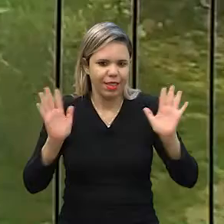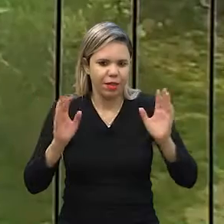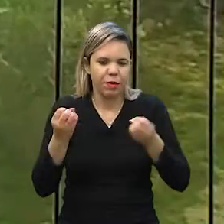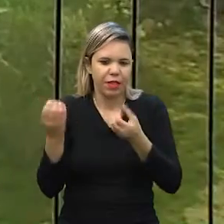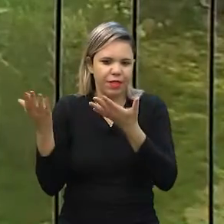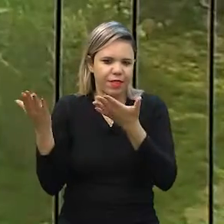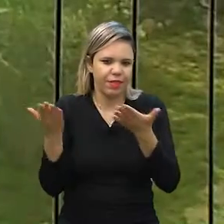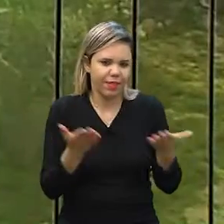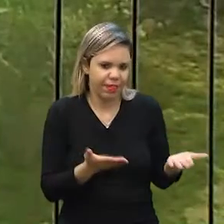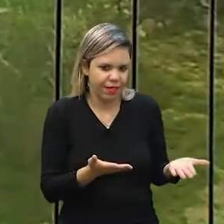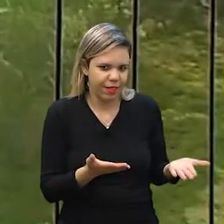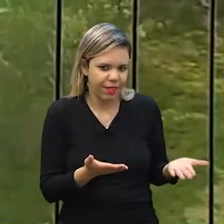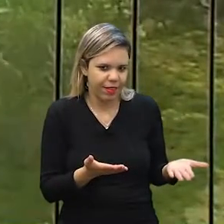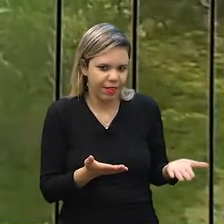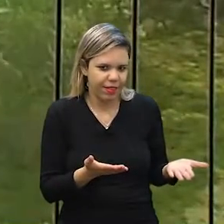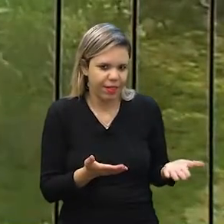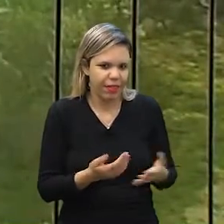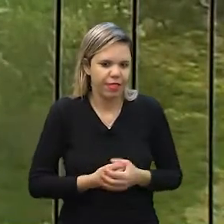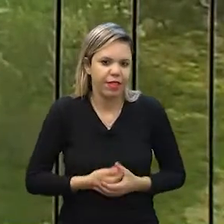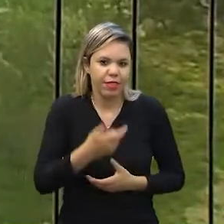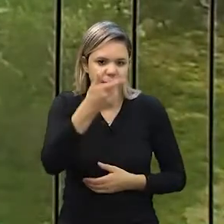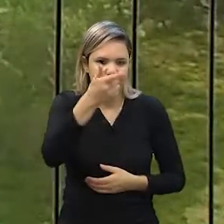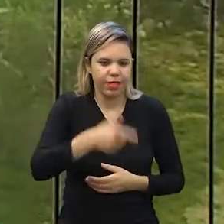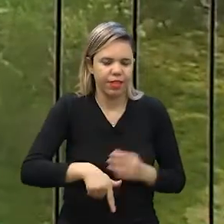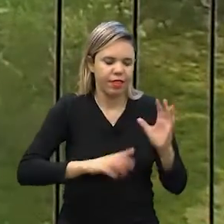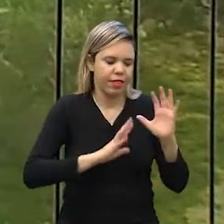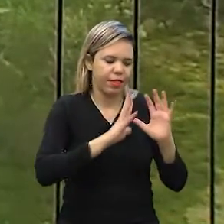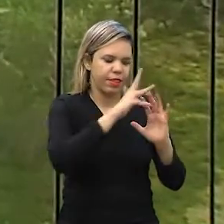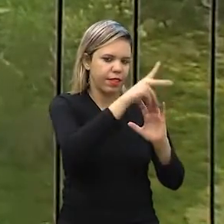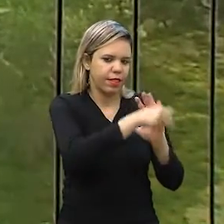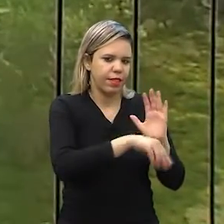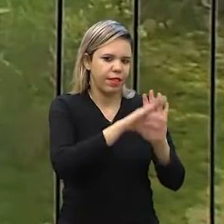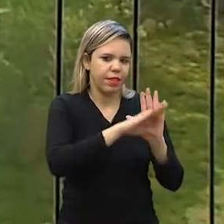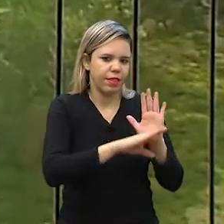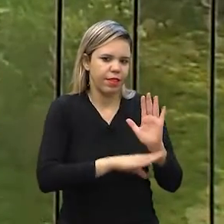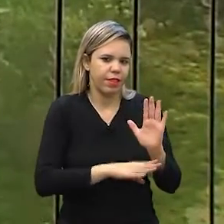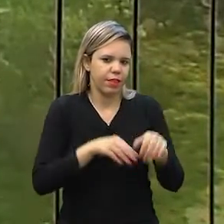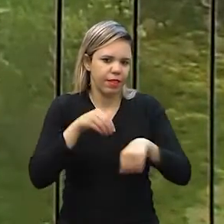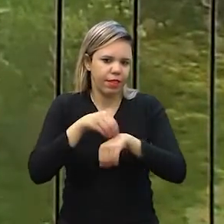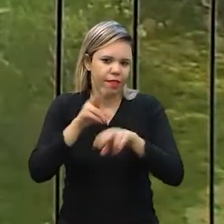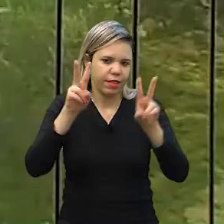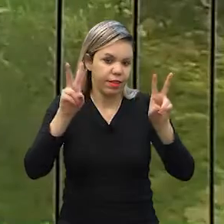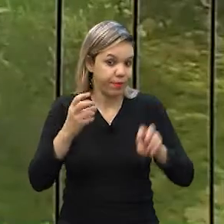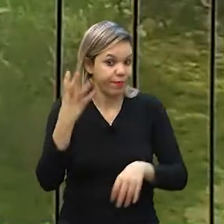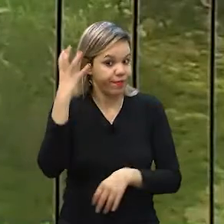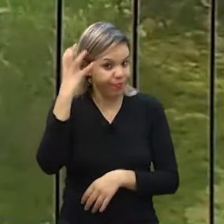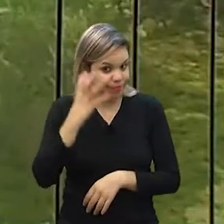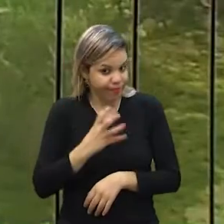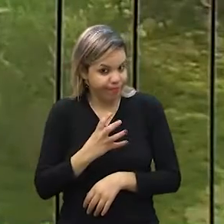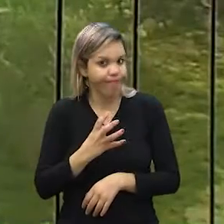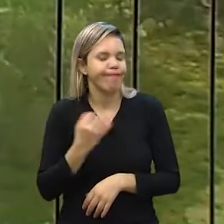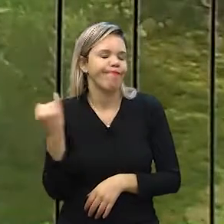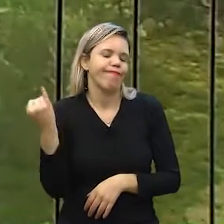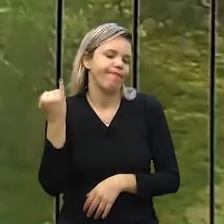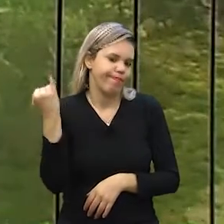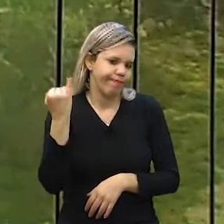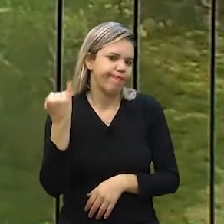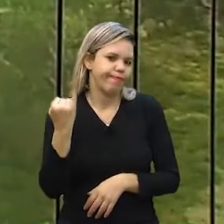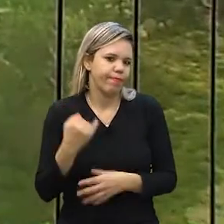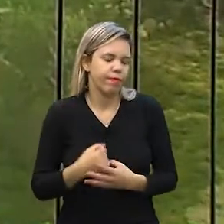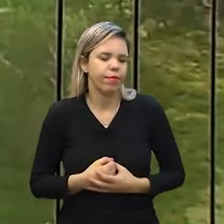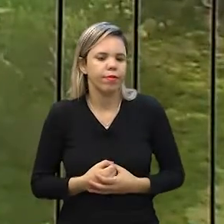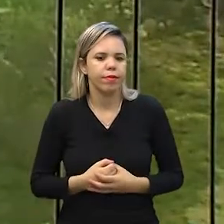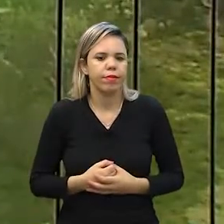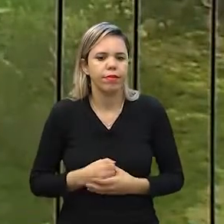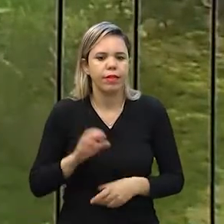Olá, bem-vindo, bem-vinda! Mais um Giro Ambiental está no ar para trazer um tema sério e muito importante.